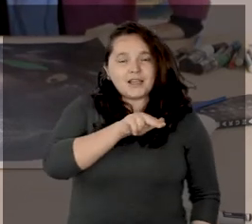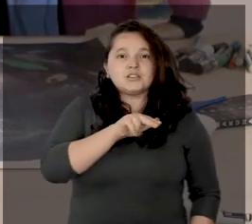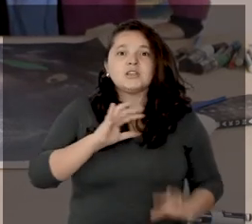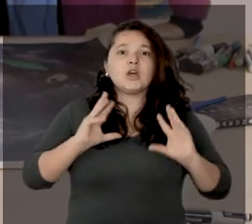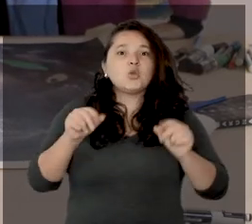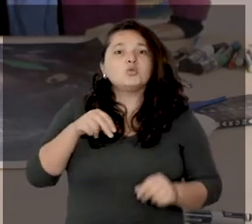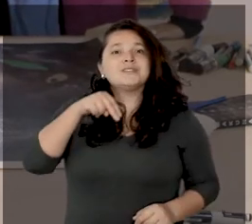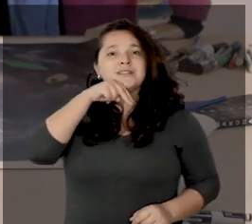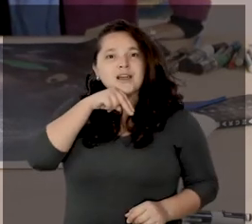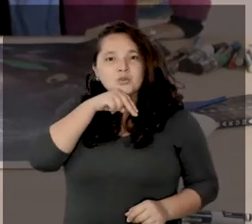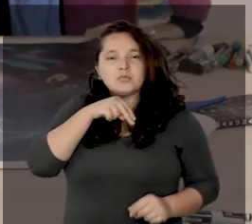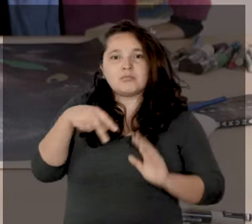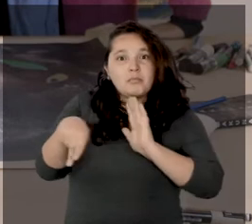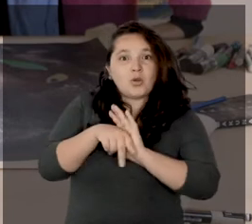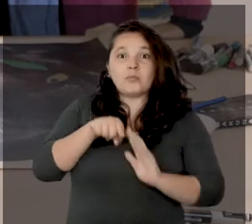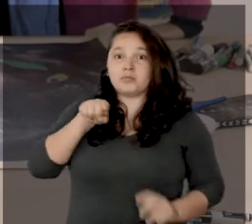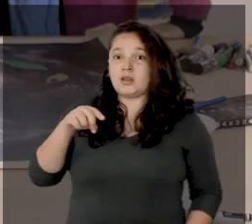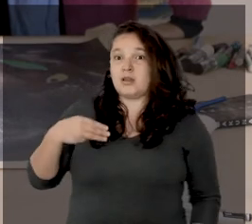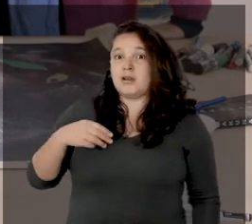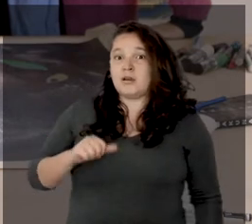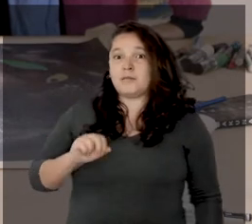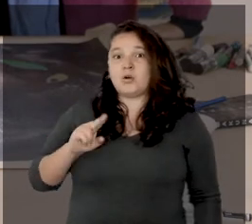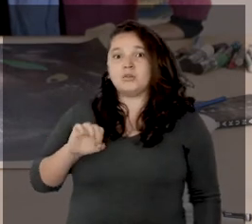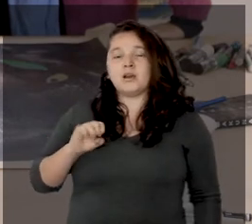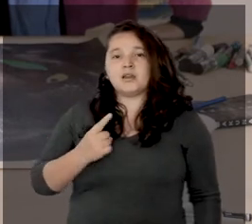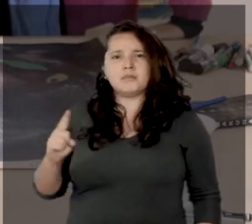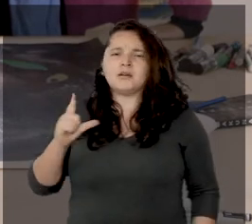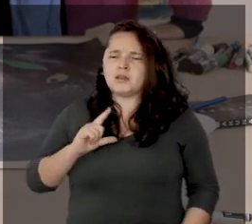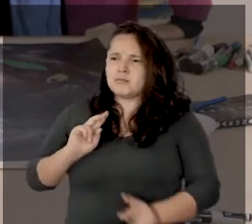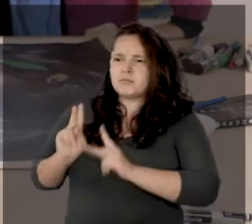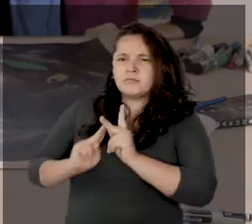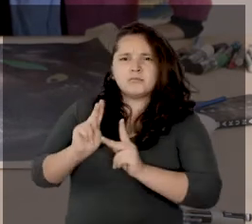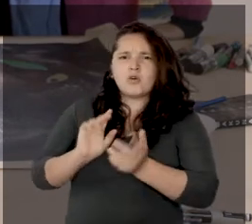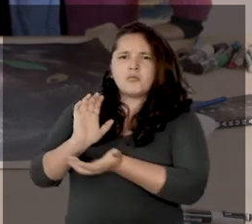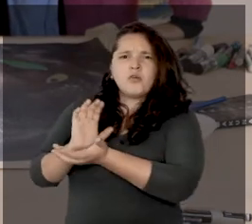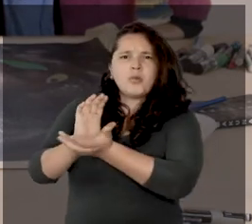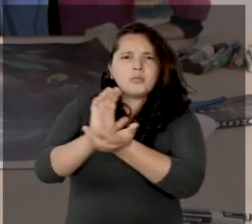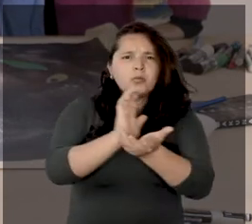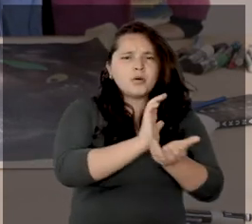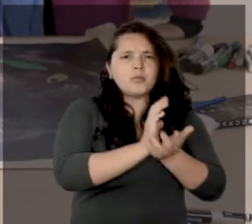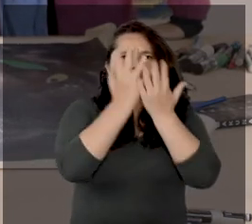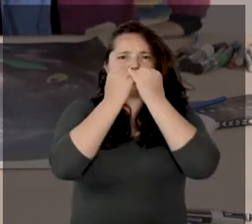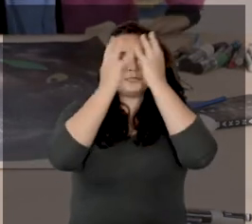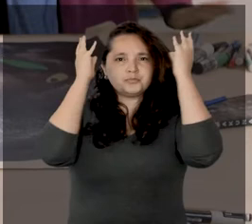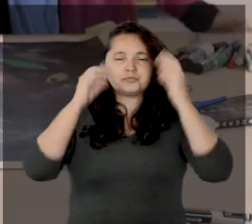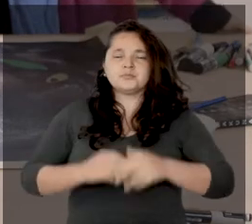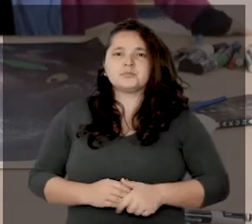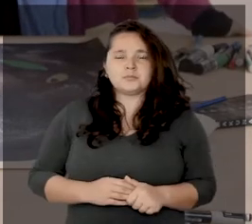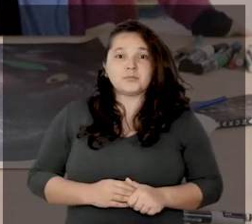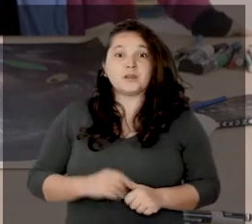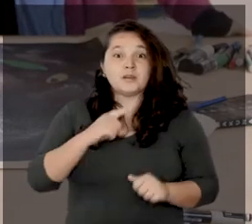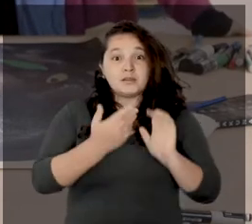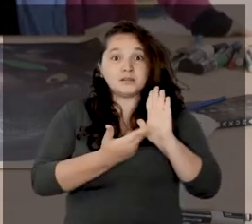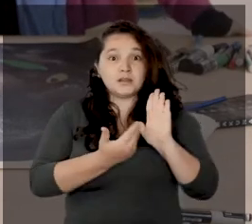os netos do Mako Naimã. Os próprios Makuxi, Ngarikó, Patamona, Wapchana, Taurepan, Arecuna.